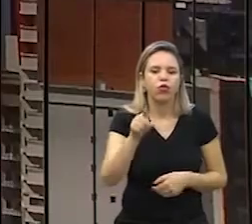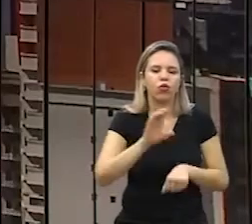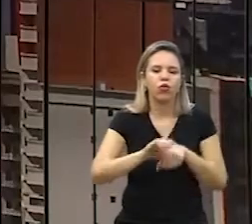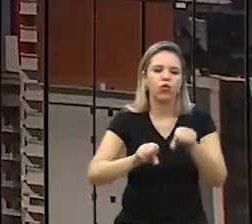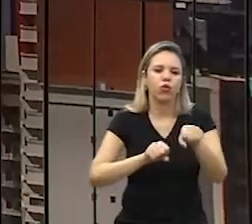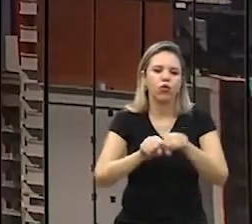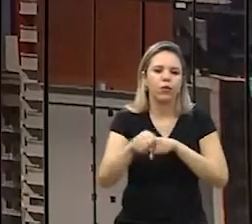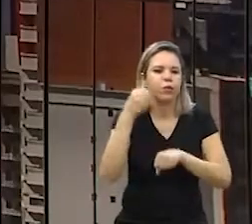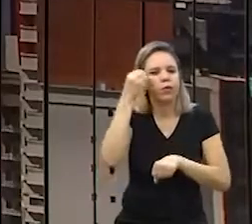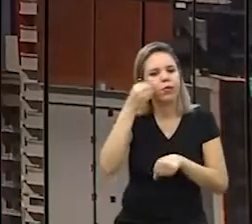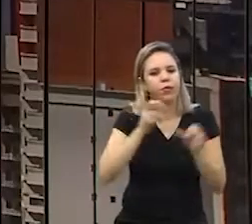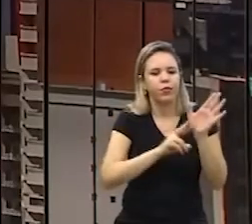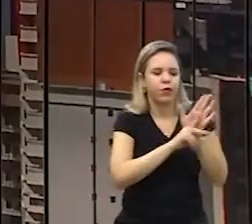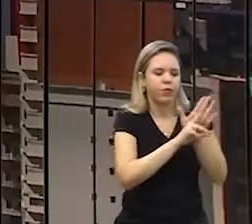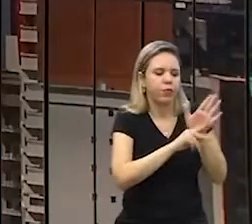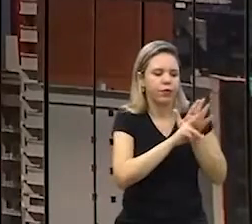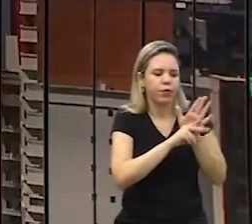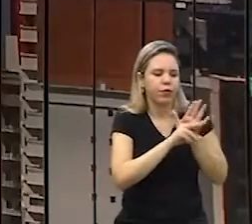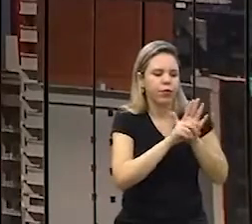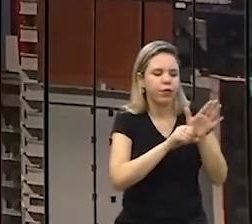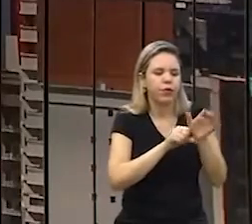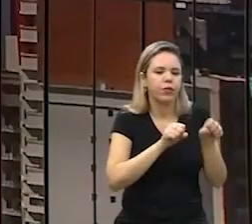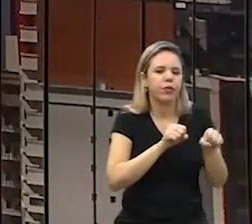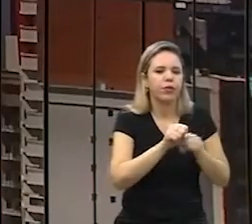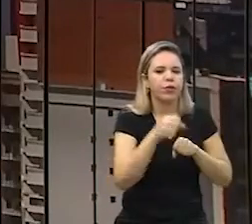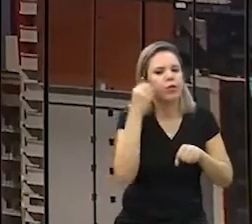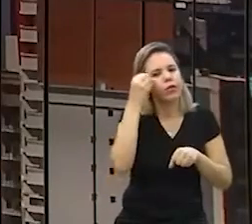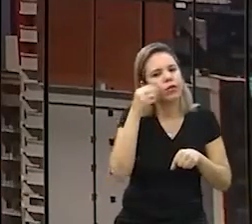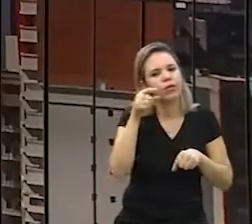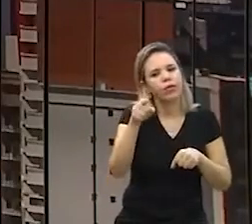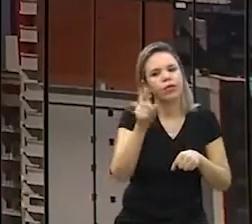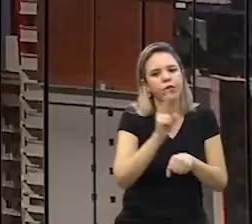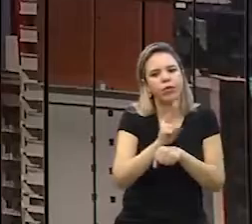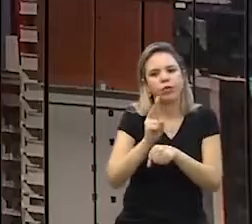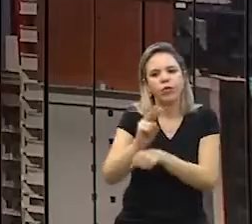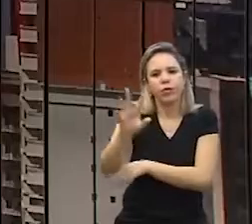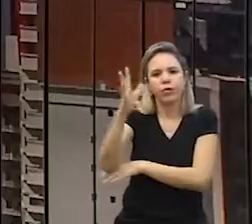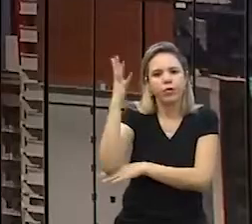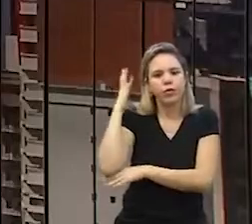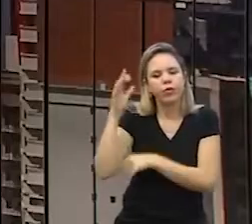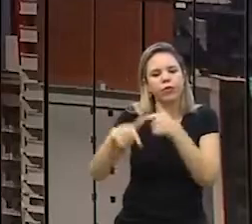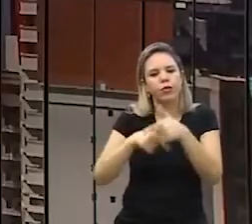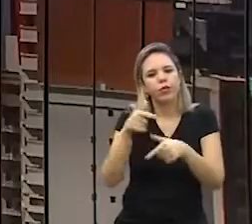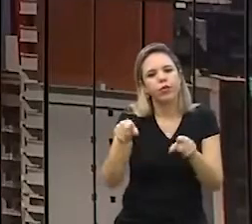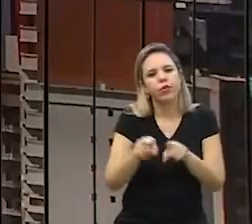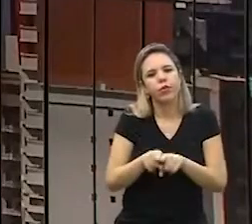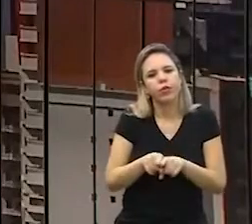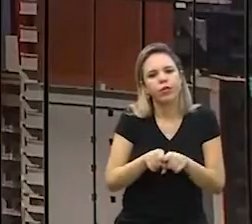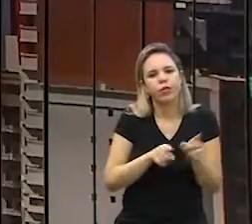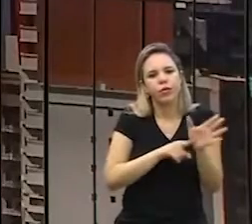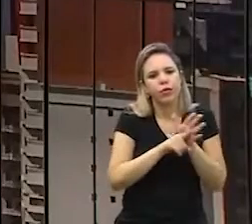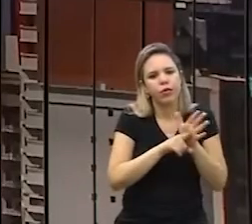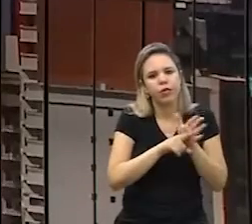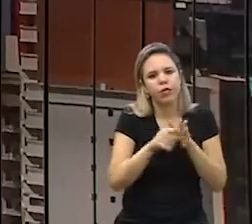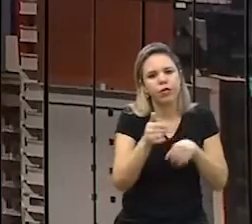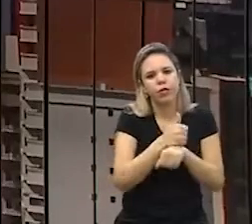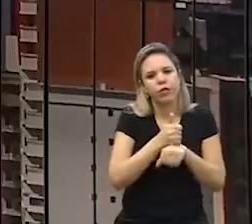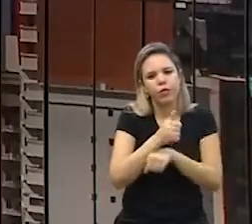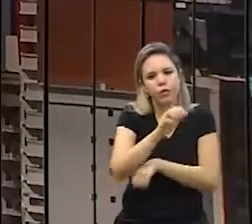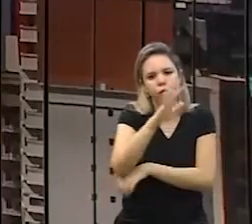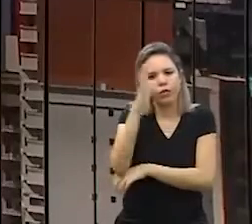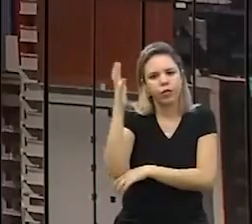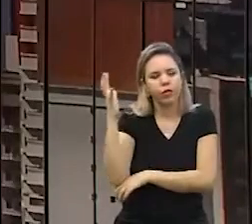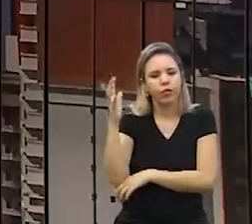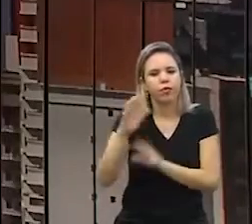formação, né, em biologia, a sua experiência, né, que você tem com essa conservação, para trabalhar também como consultor